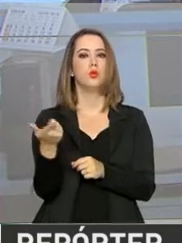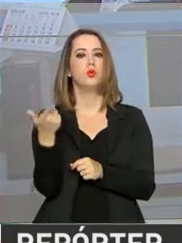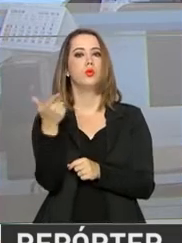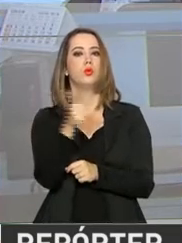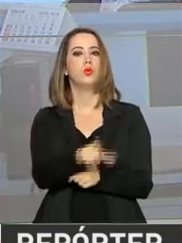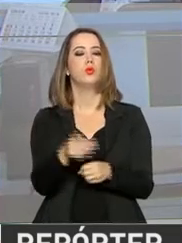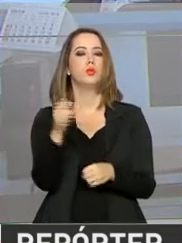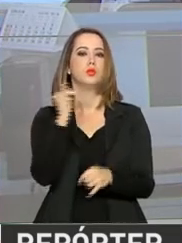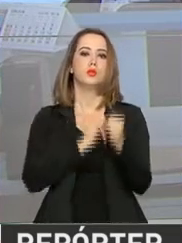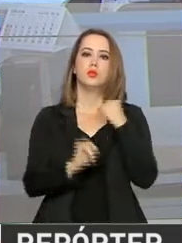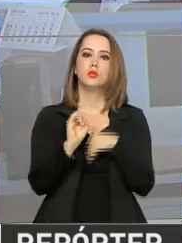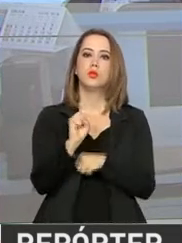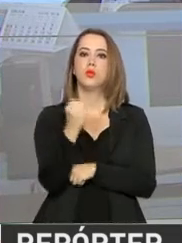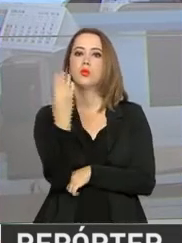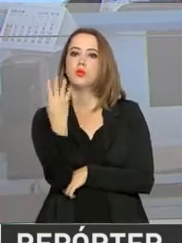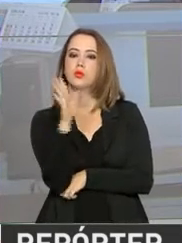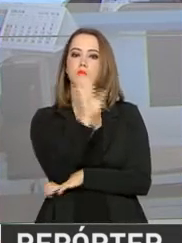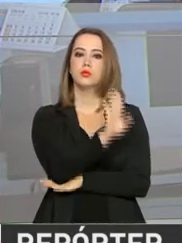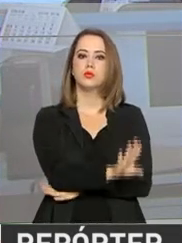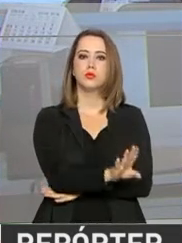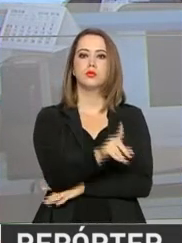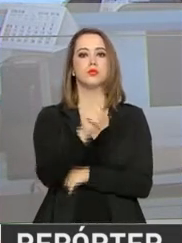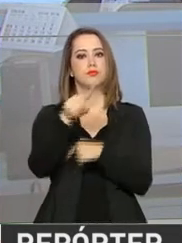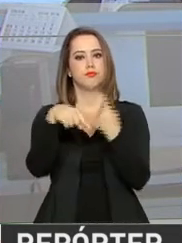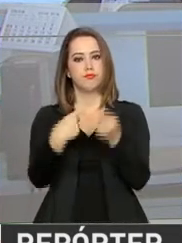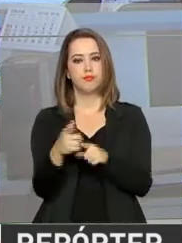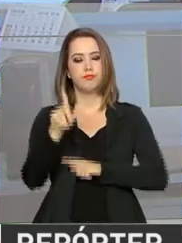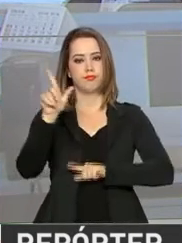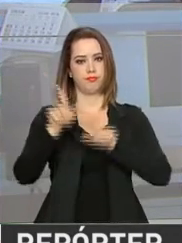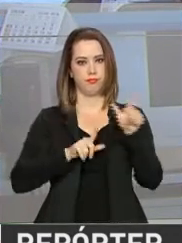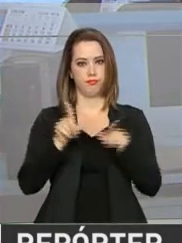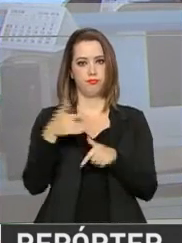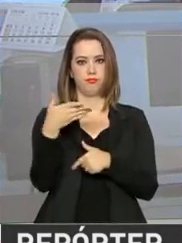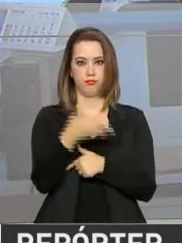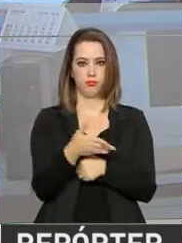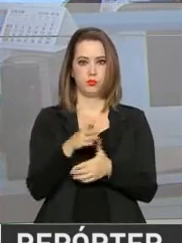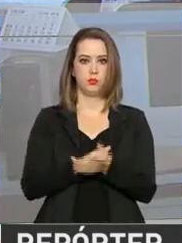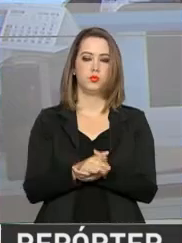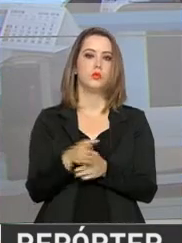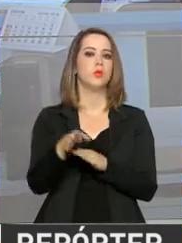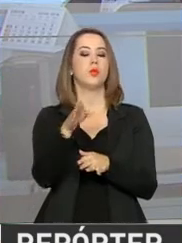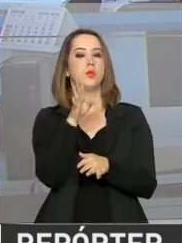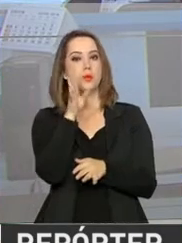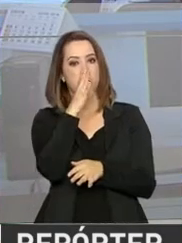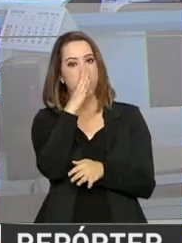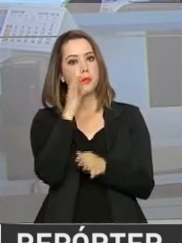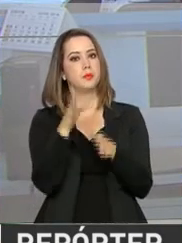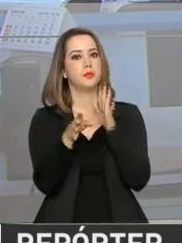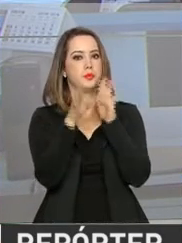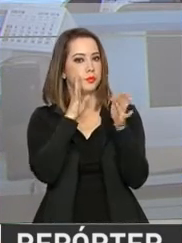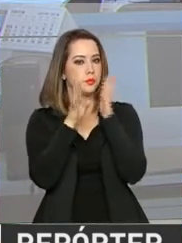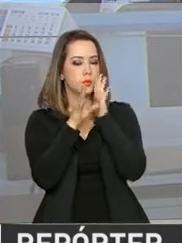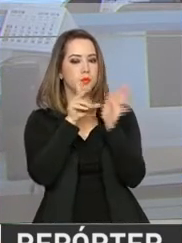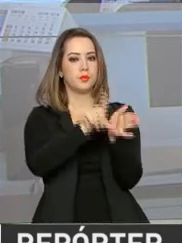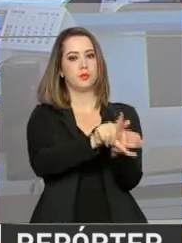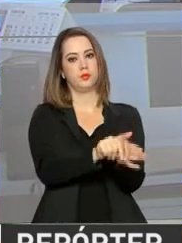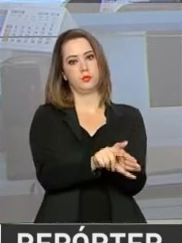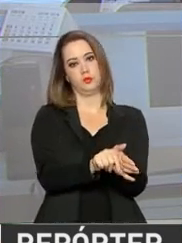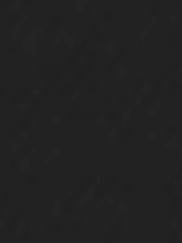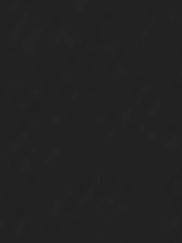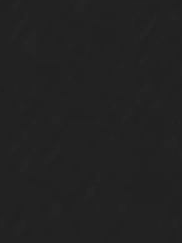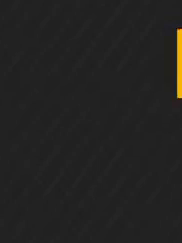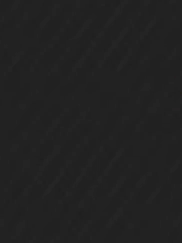informações ou às quatro da tarde na próxima edição do repórter nbr acompanhe também as novidades em nossas redes